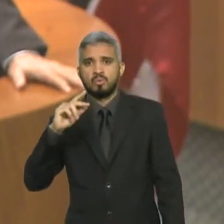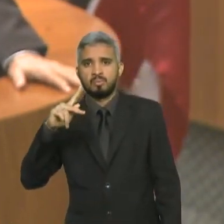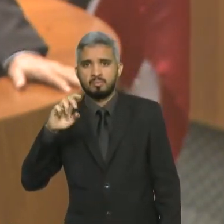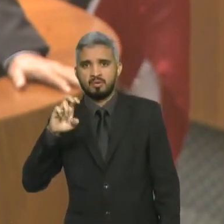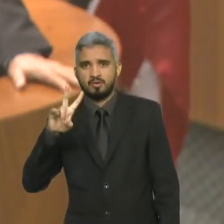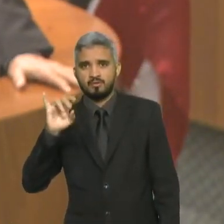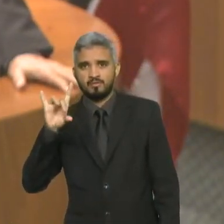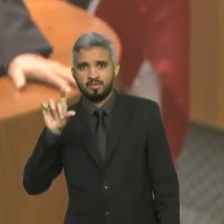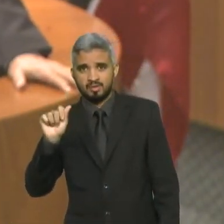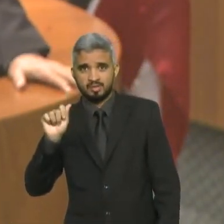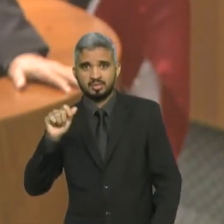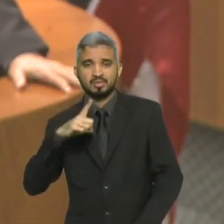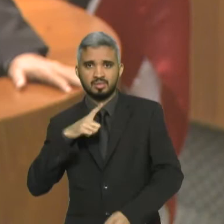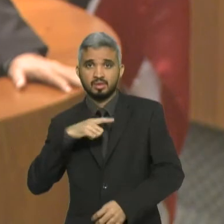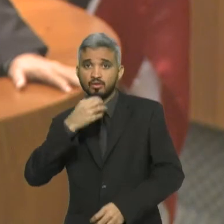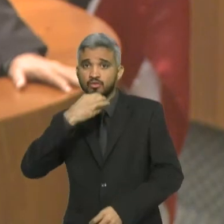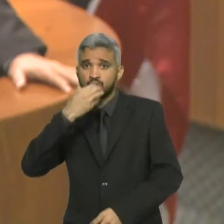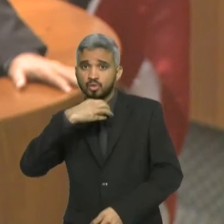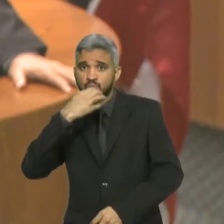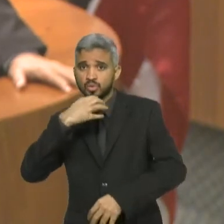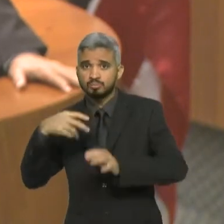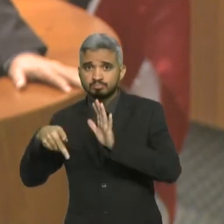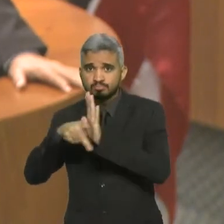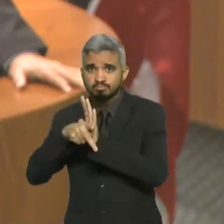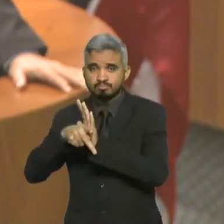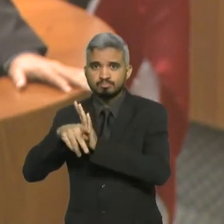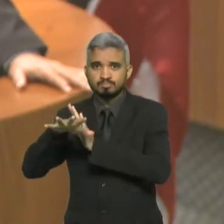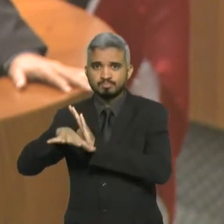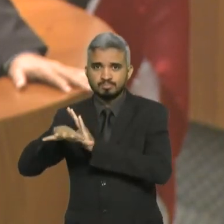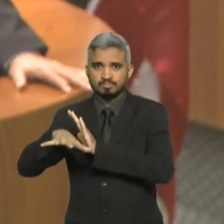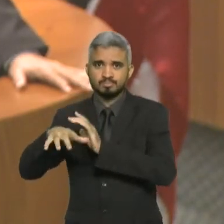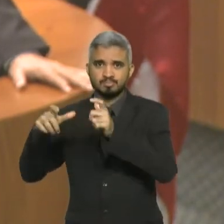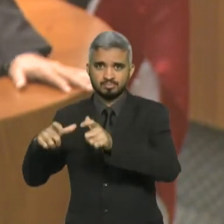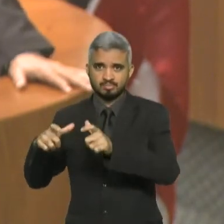de frutas próprias da nossa região.